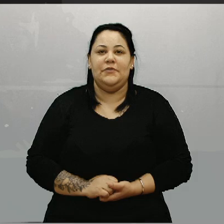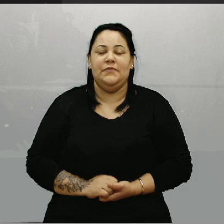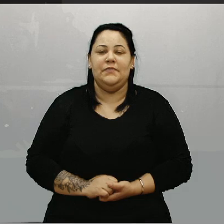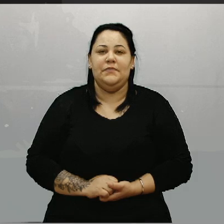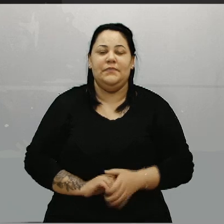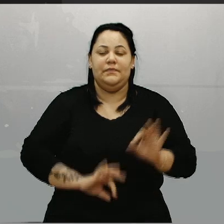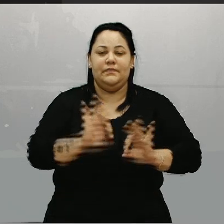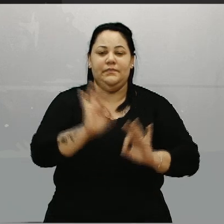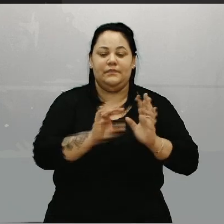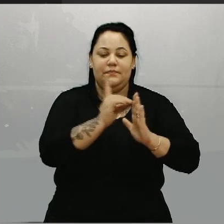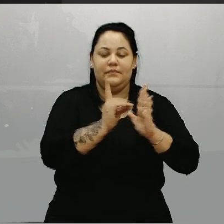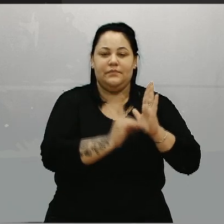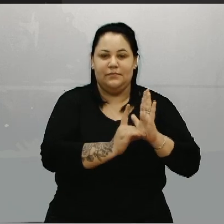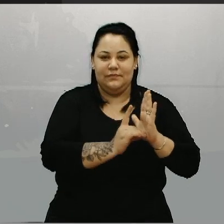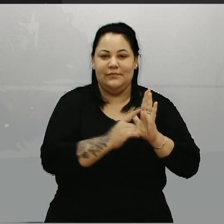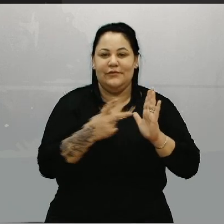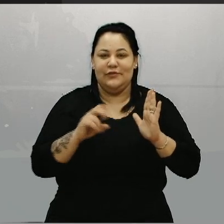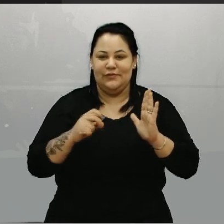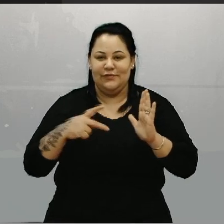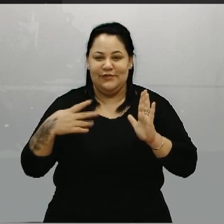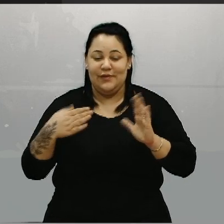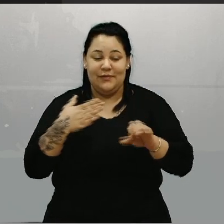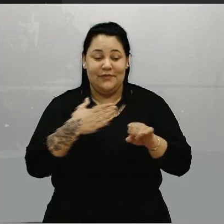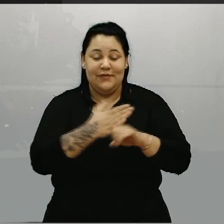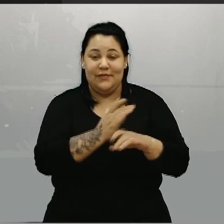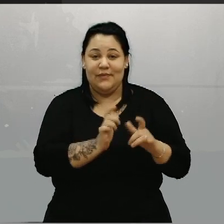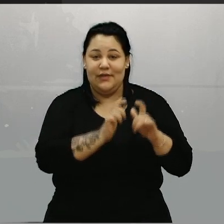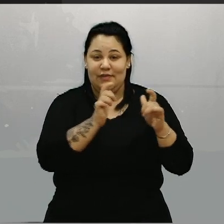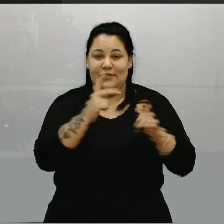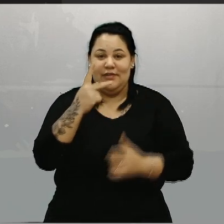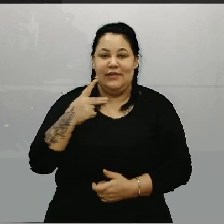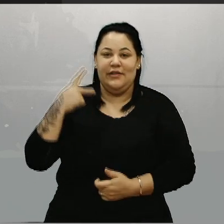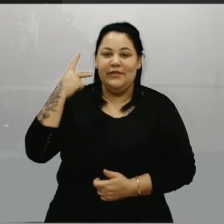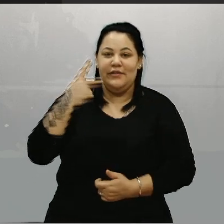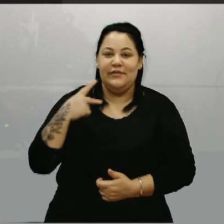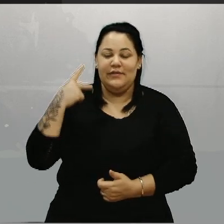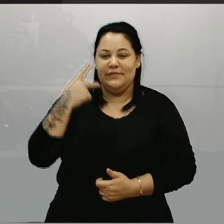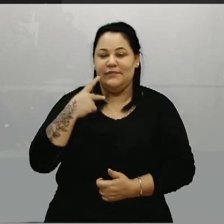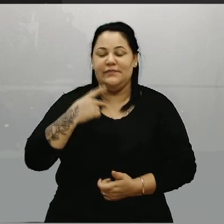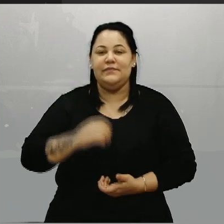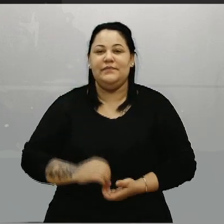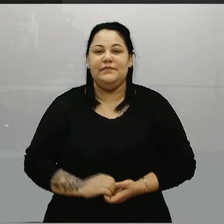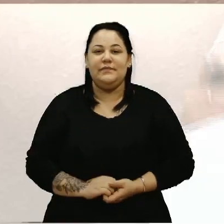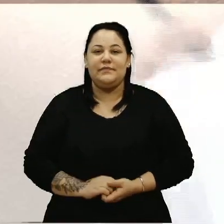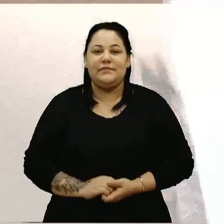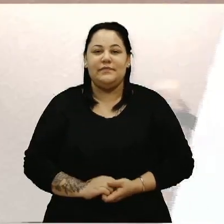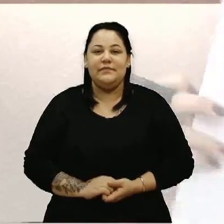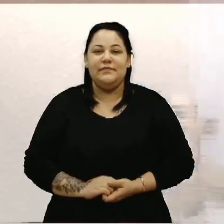aprovado por unanimidade das vereadoras e vereadores.